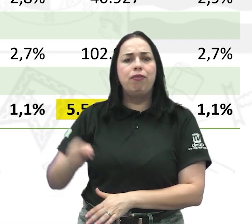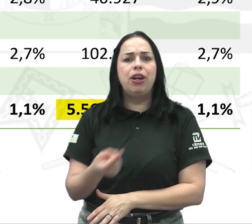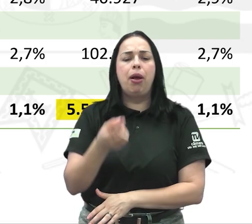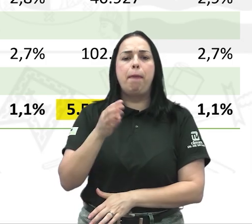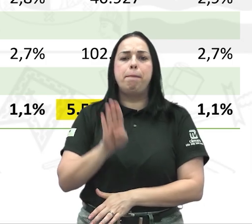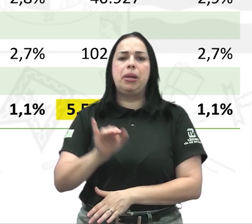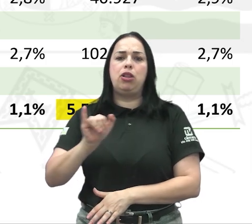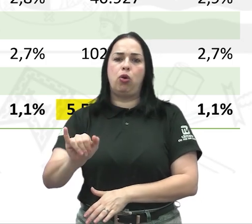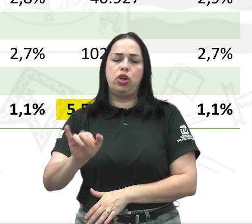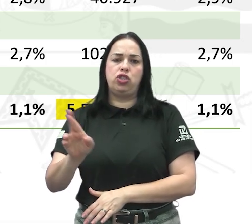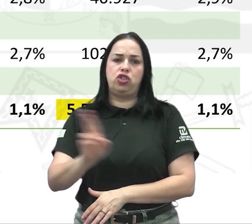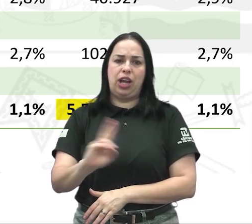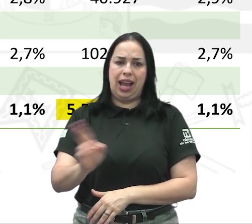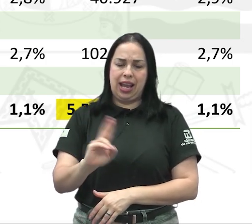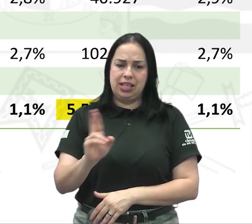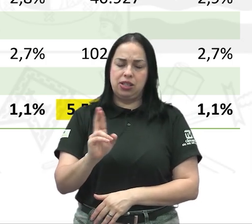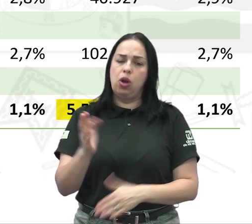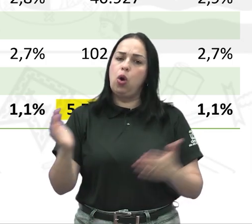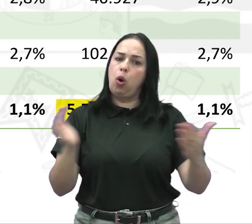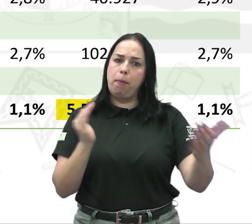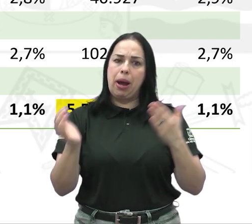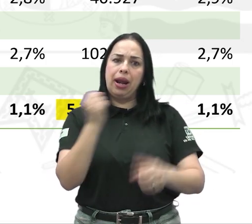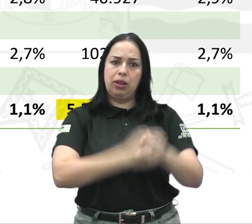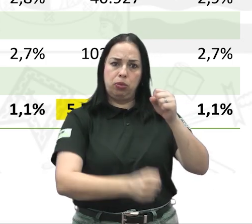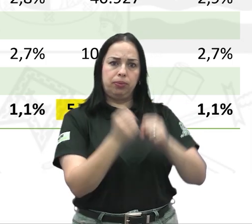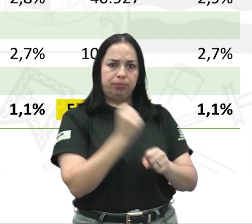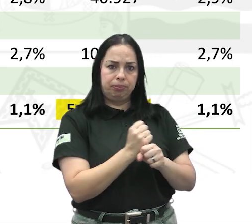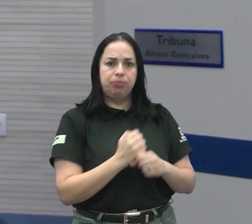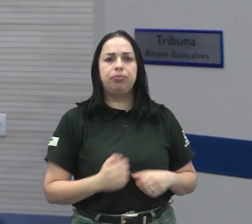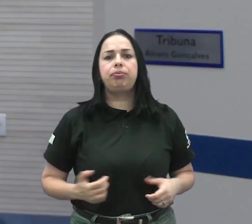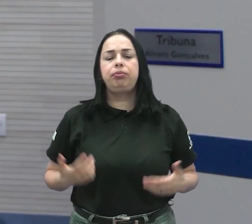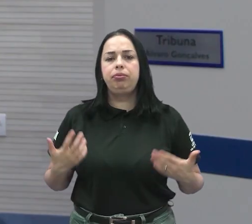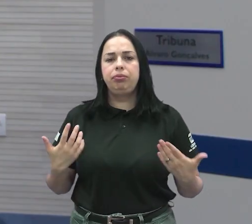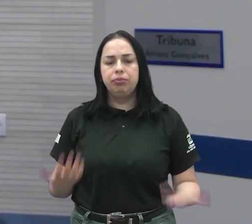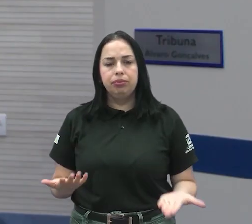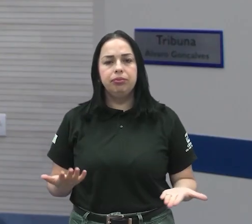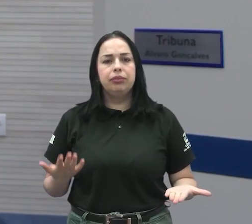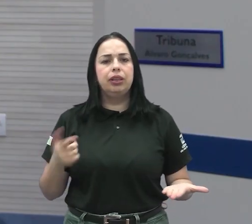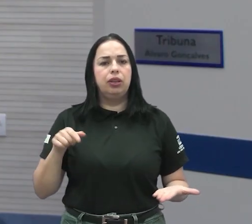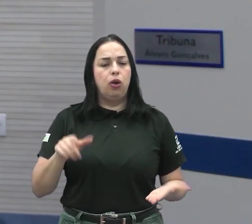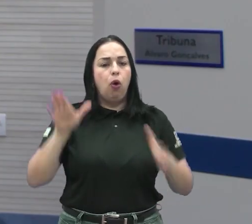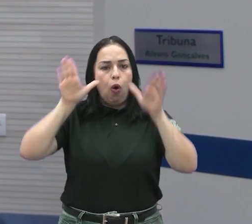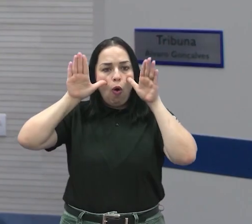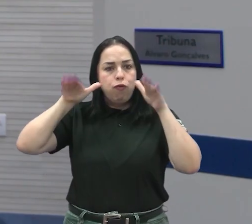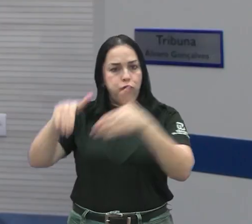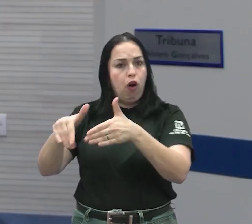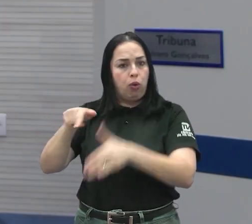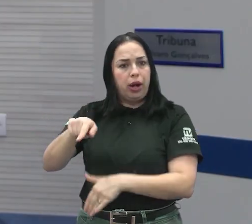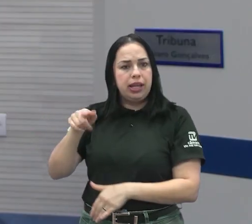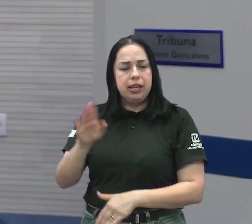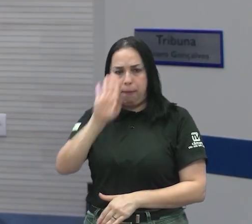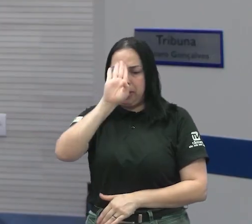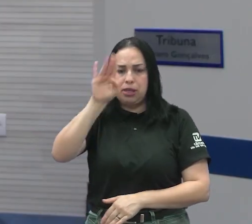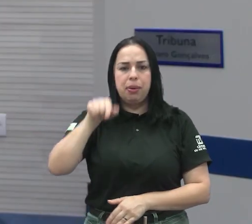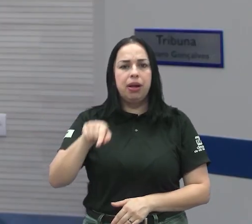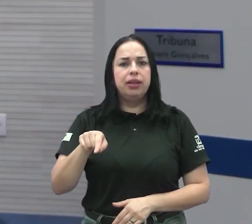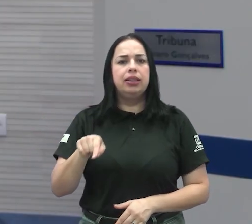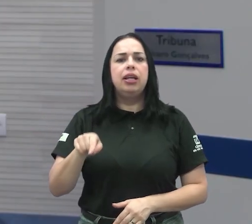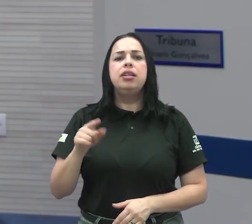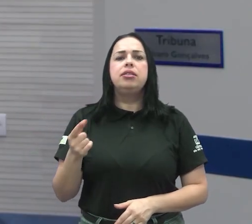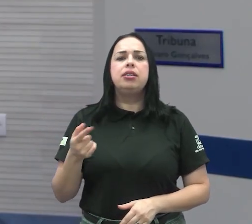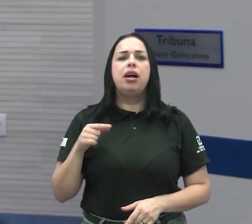em 5,5 bilhões do último ano do ciclo. O mais importante do PPA, o foco central do PPA em